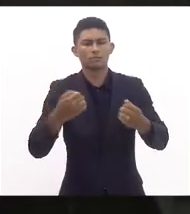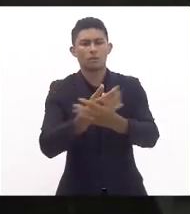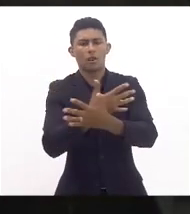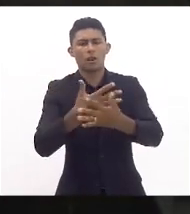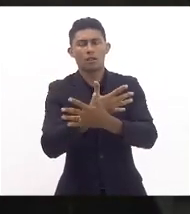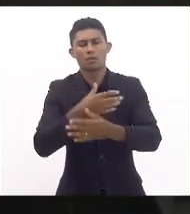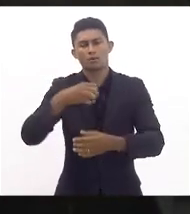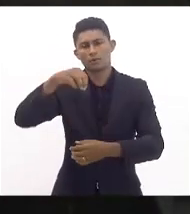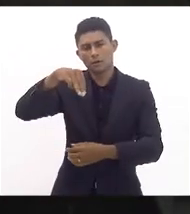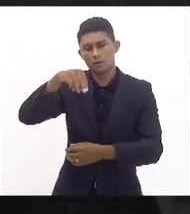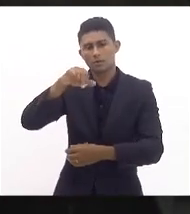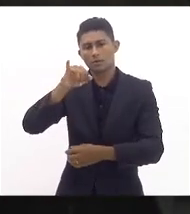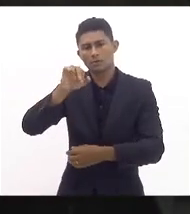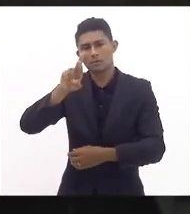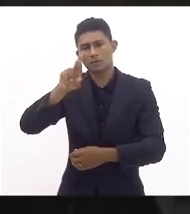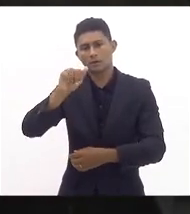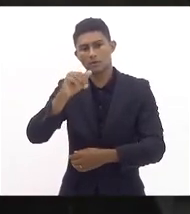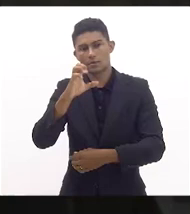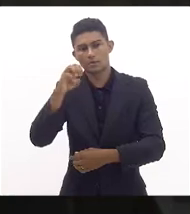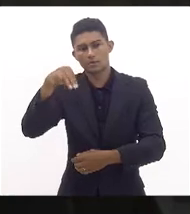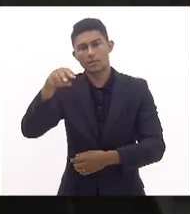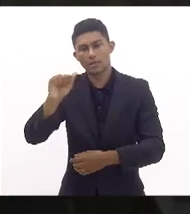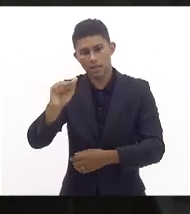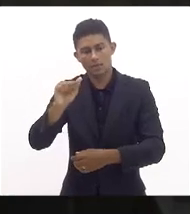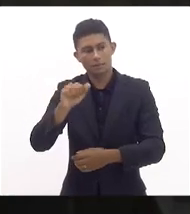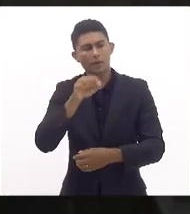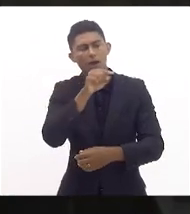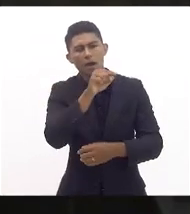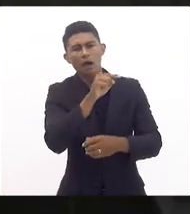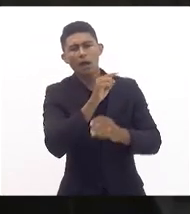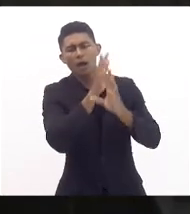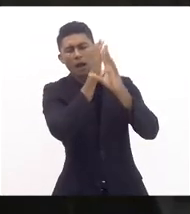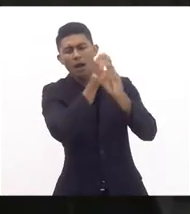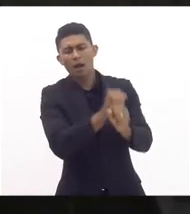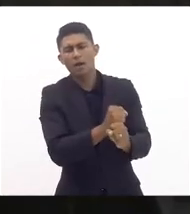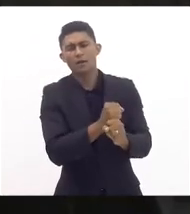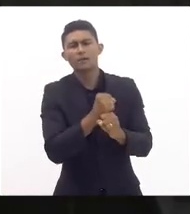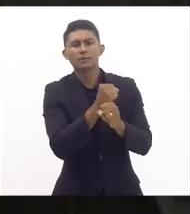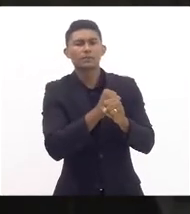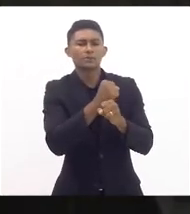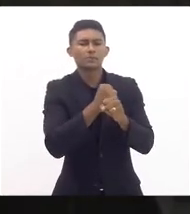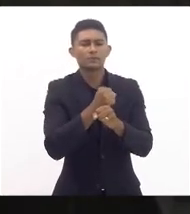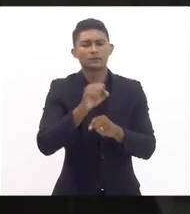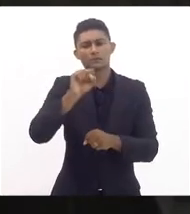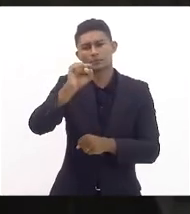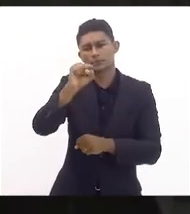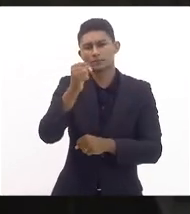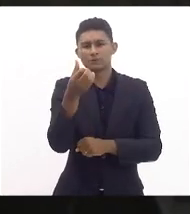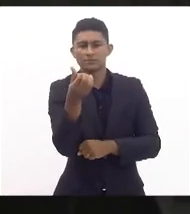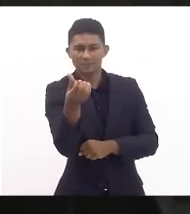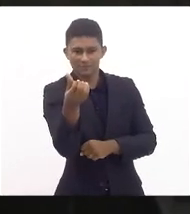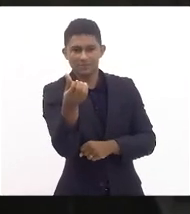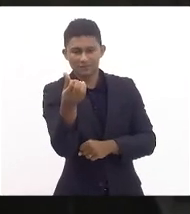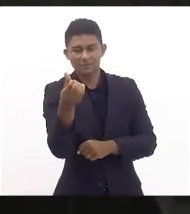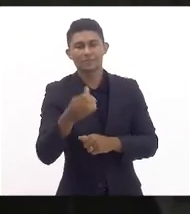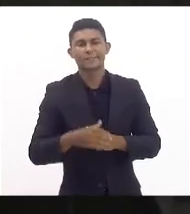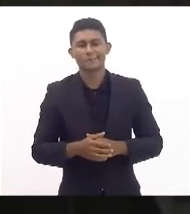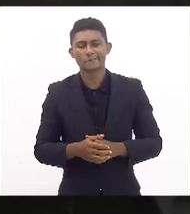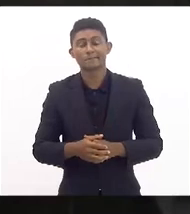Miracema, que completa 86 anos. E eu quero aqui registrar